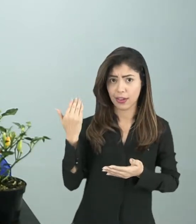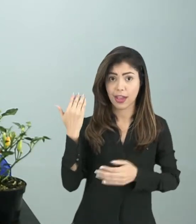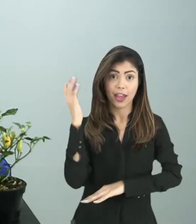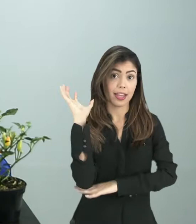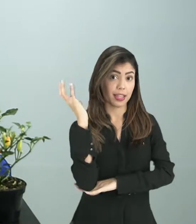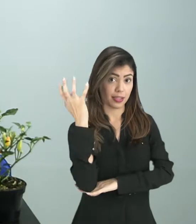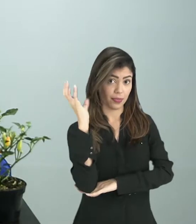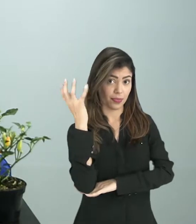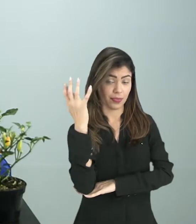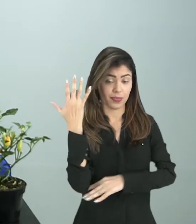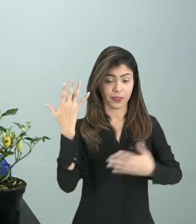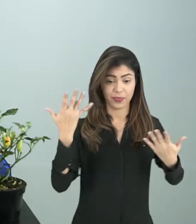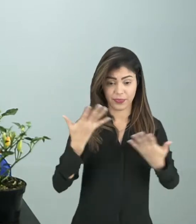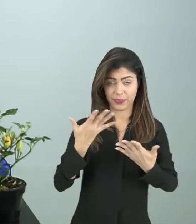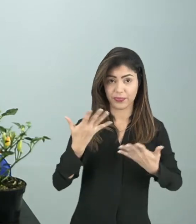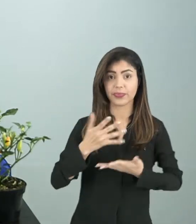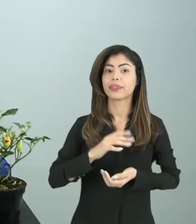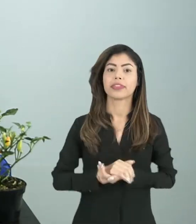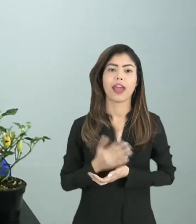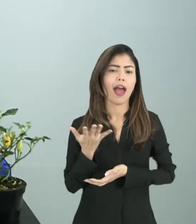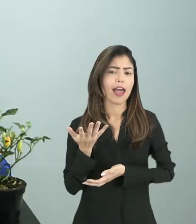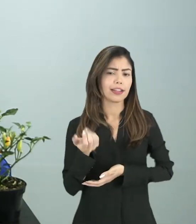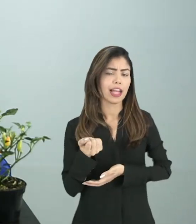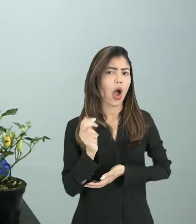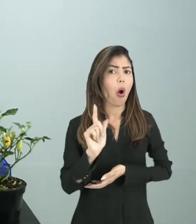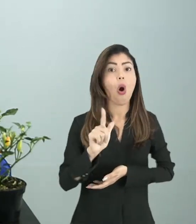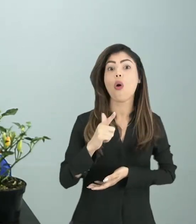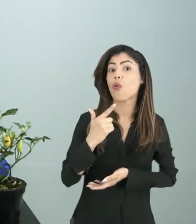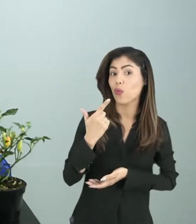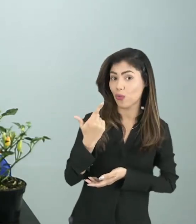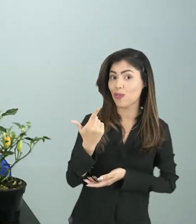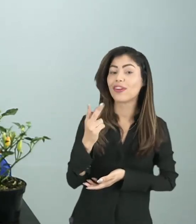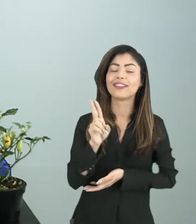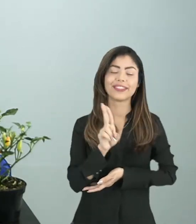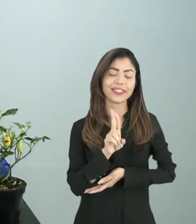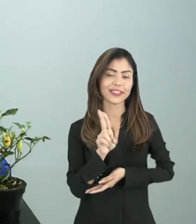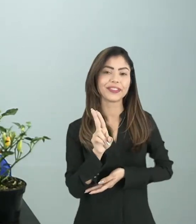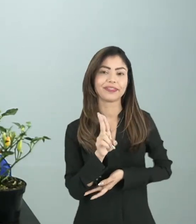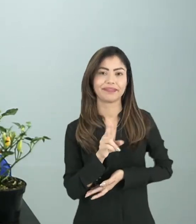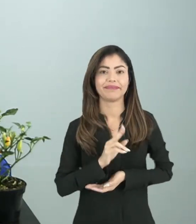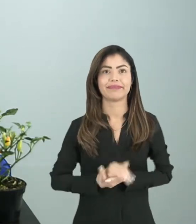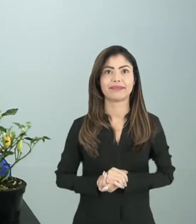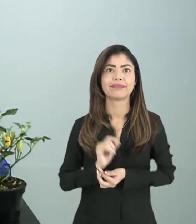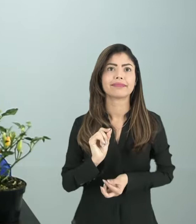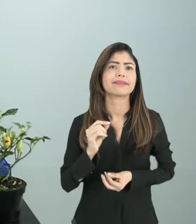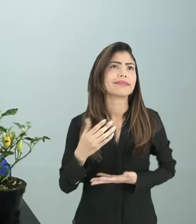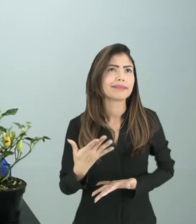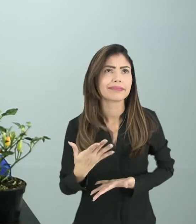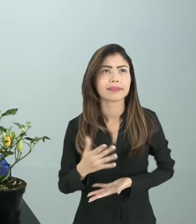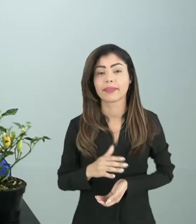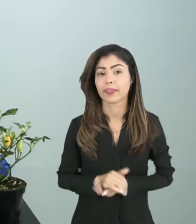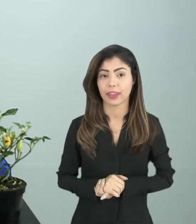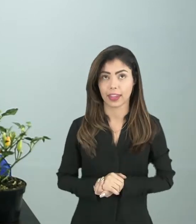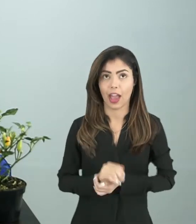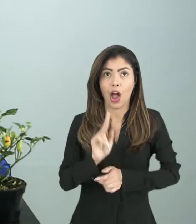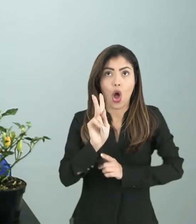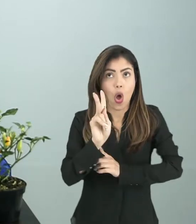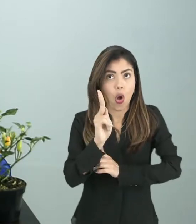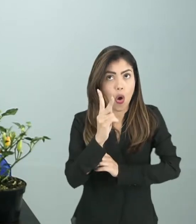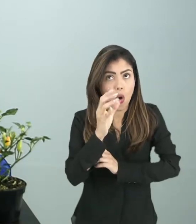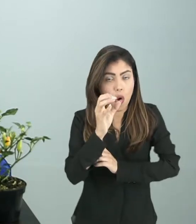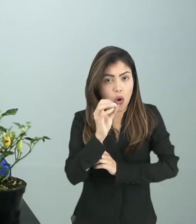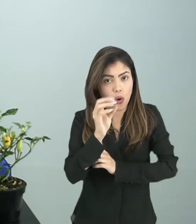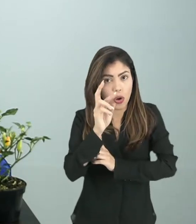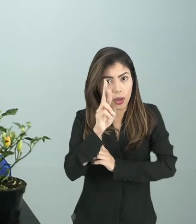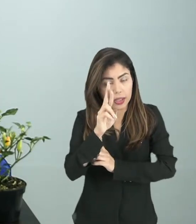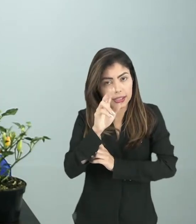que nós cultivamos recebem outros nomes, né? Que são as hortaliças,